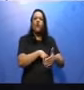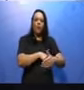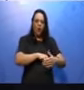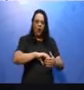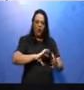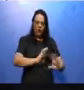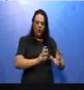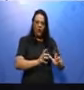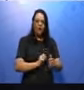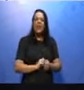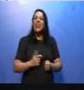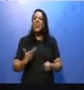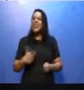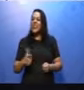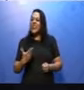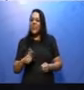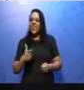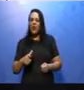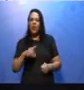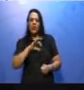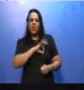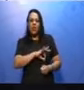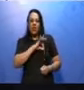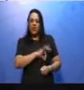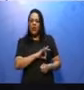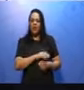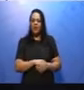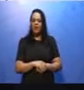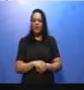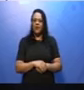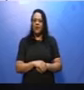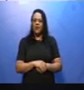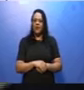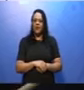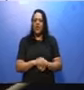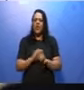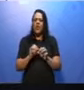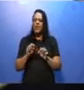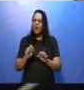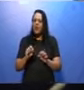ao todo. Simples, gente, fácil.